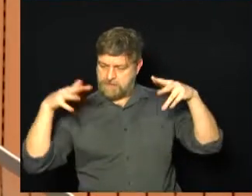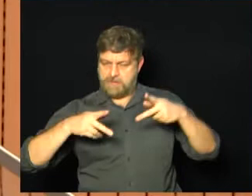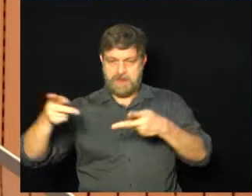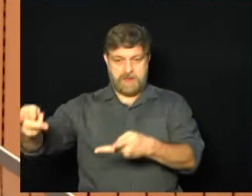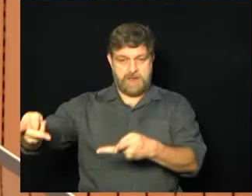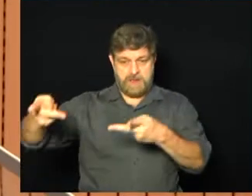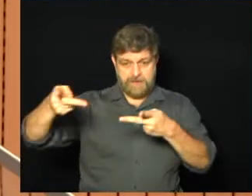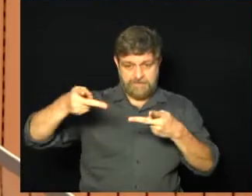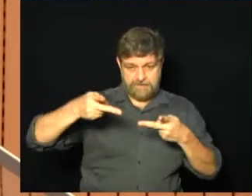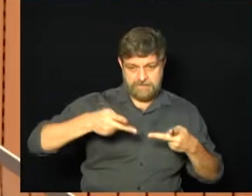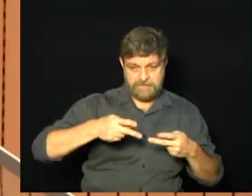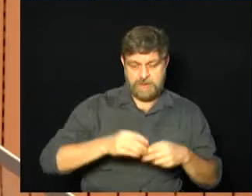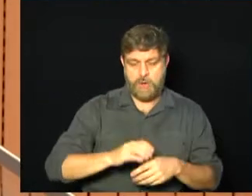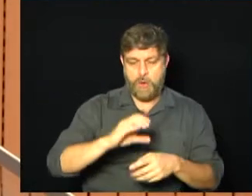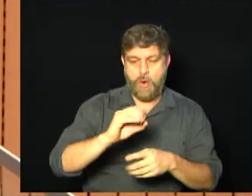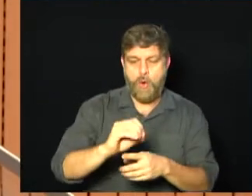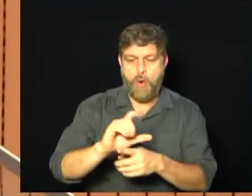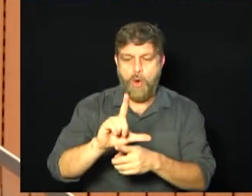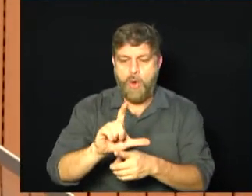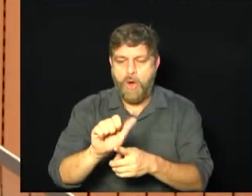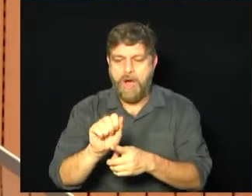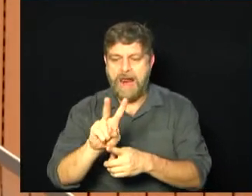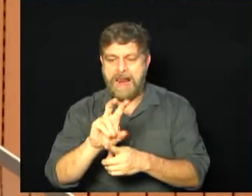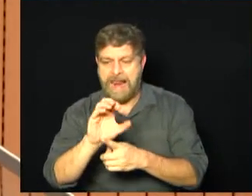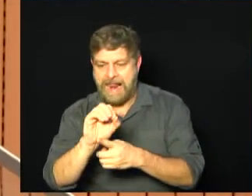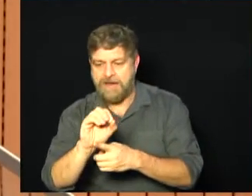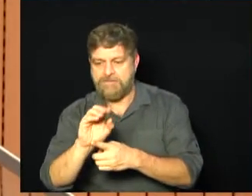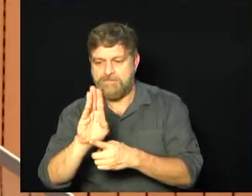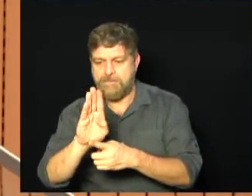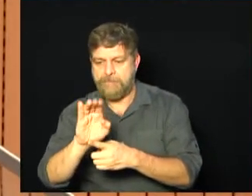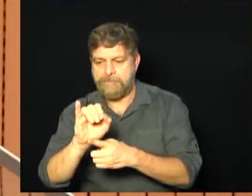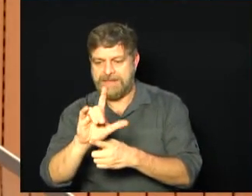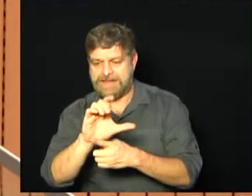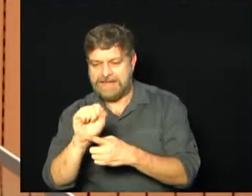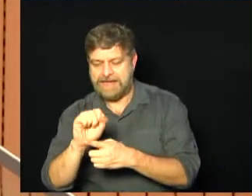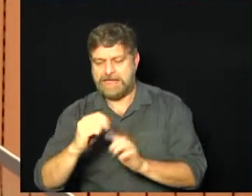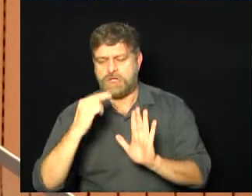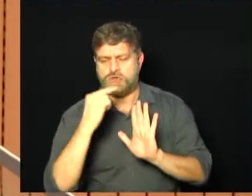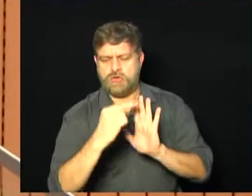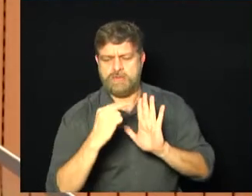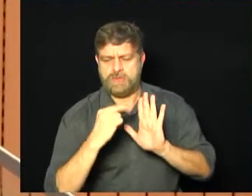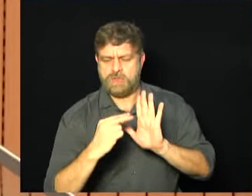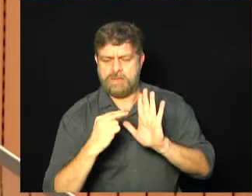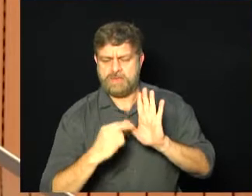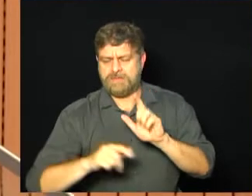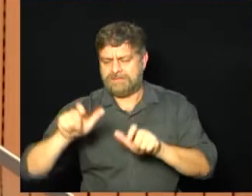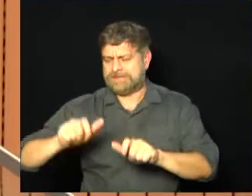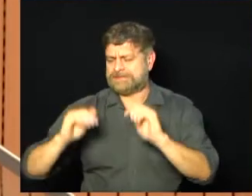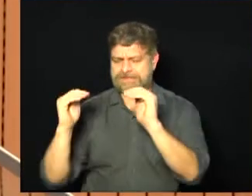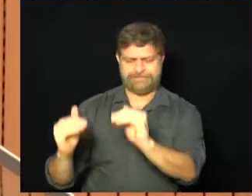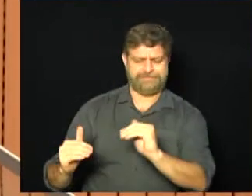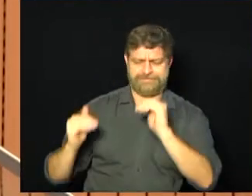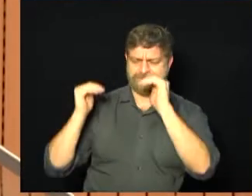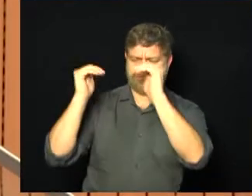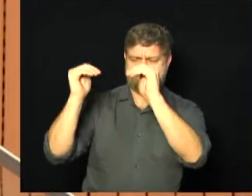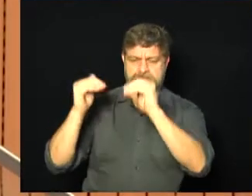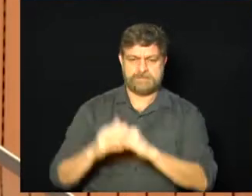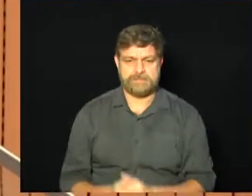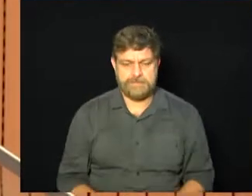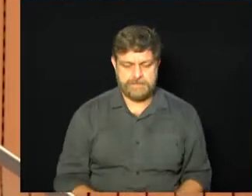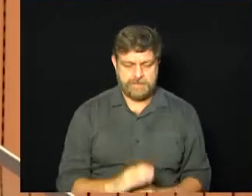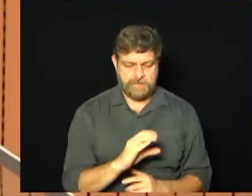luminares do porte de Olavo Bilac, Rui Barbosa, Euclides da Cunha, entre outros. Coelho